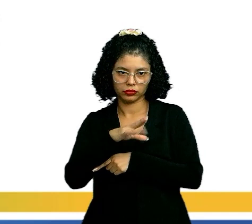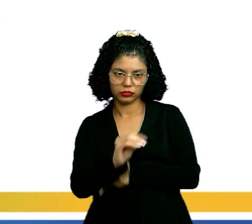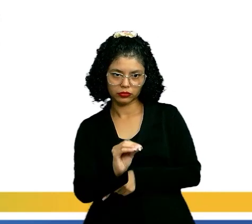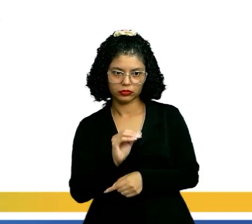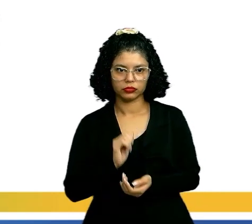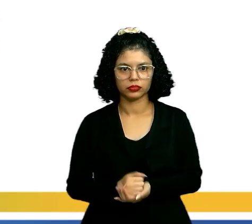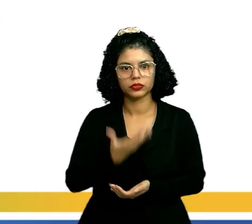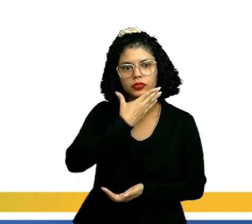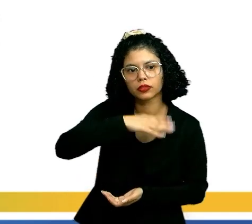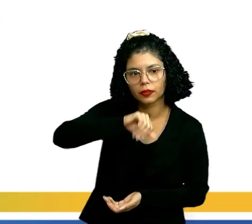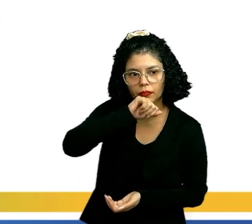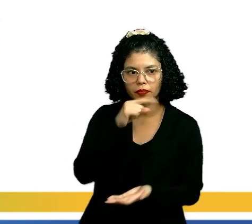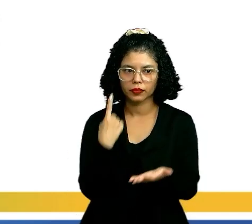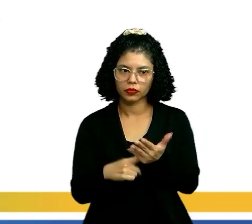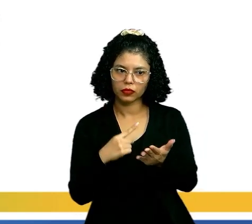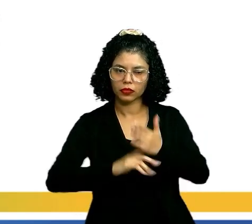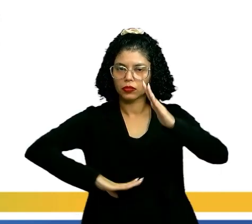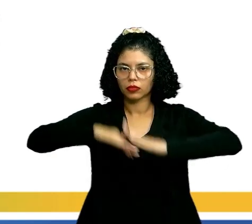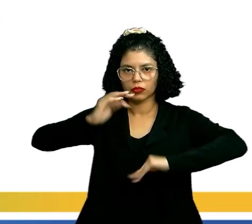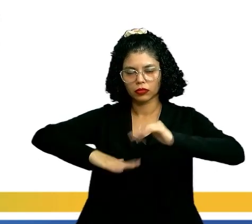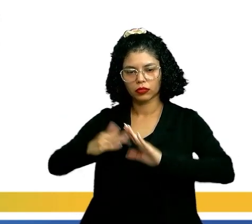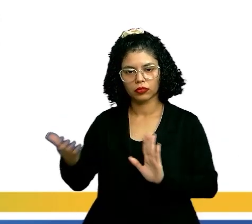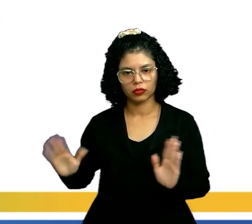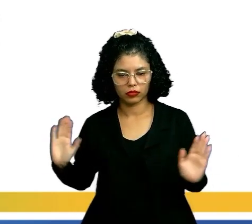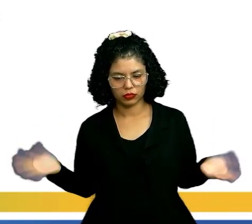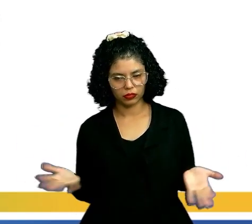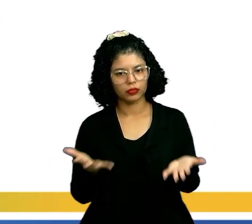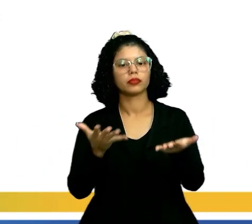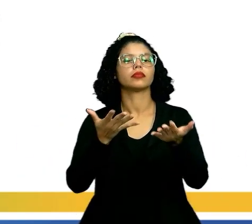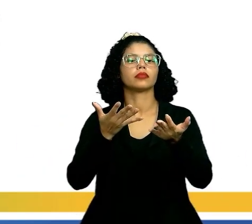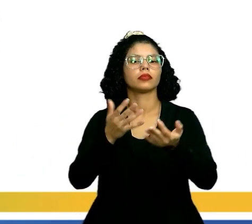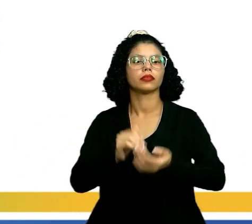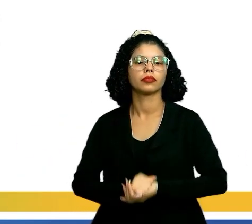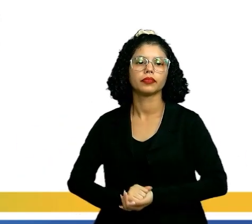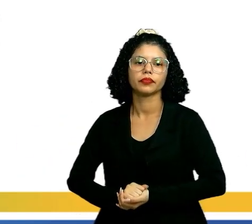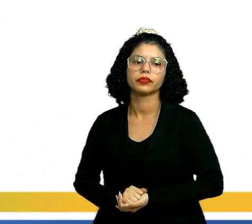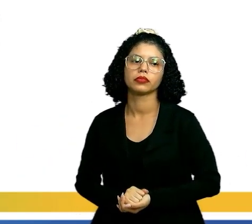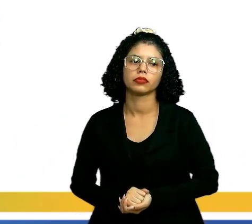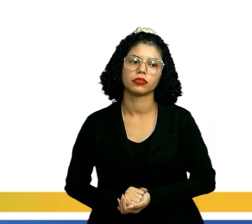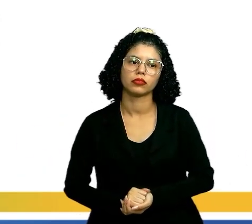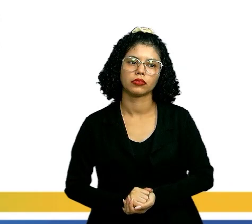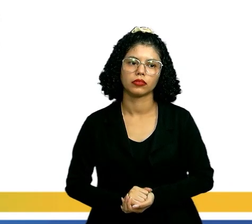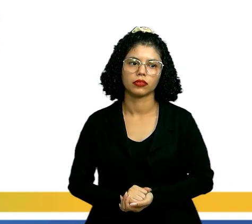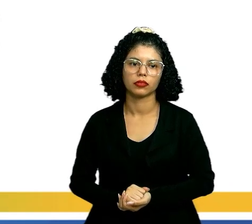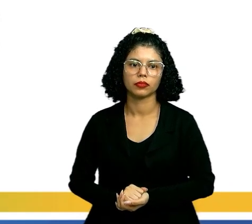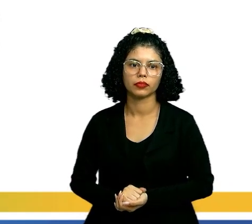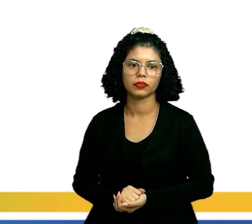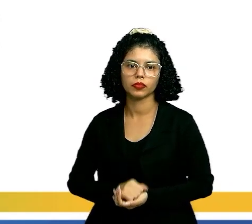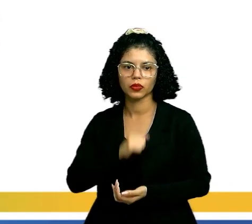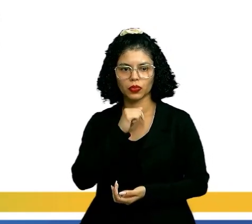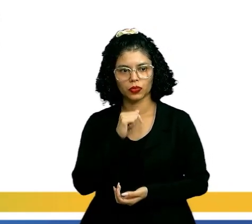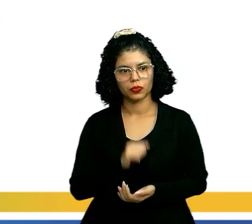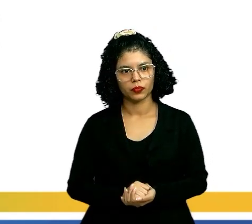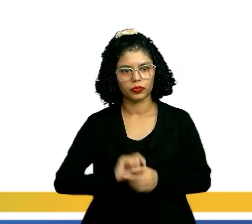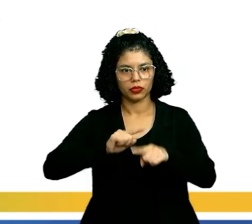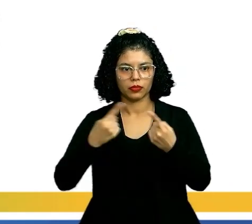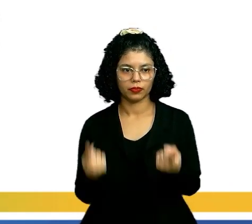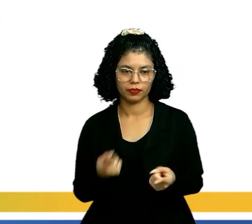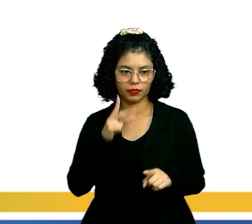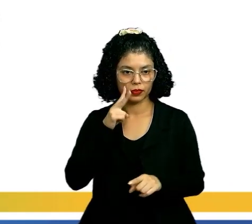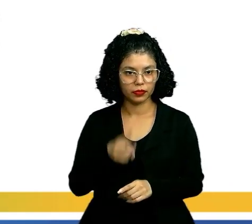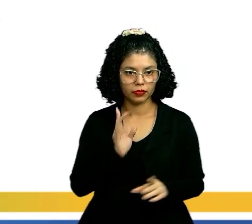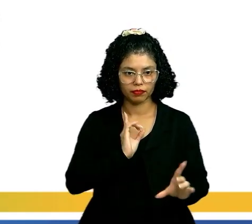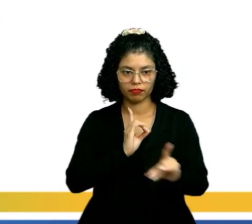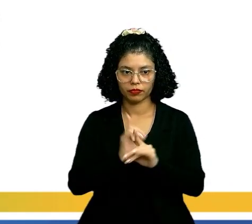Domenico Ghirlandaio em Florença. Seu pai considerava uma profissão indigna. Logo foi descoberto